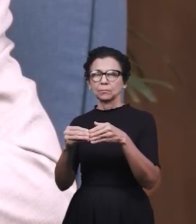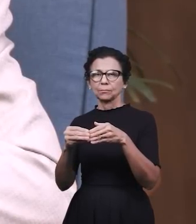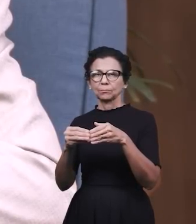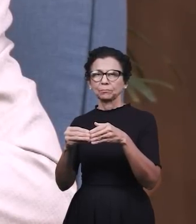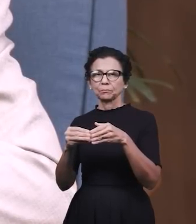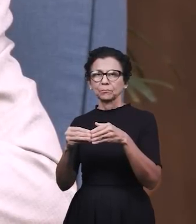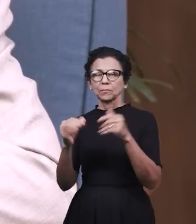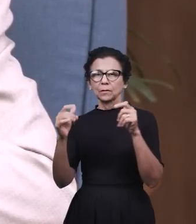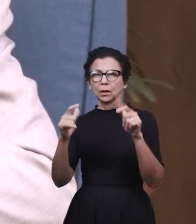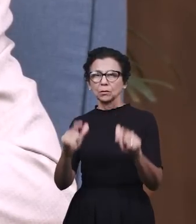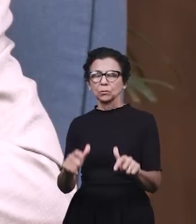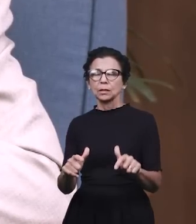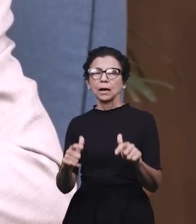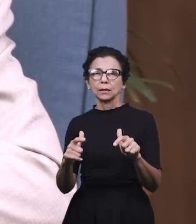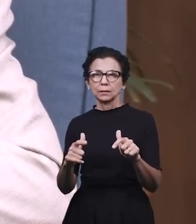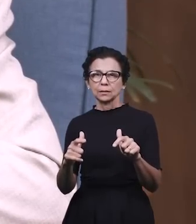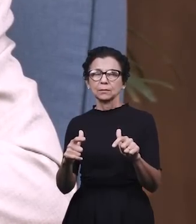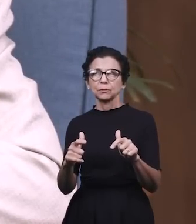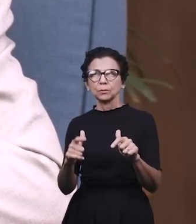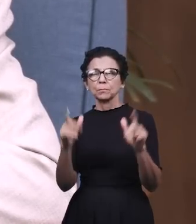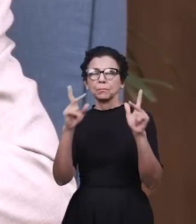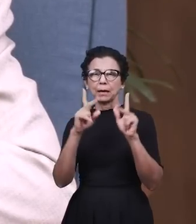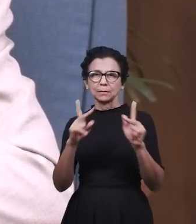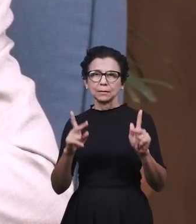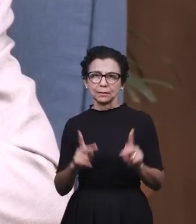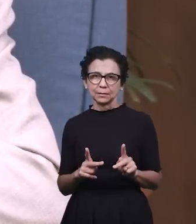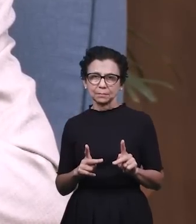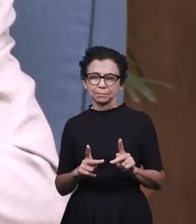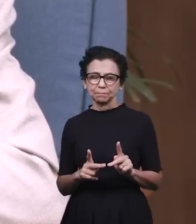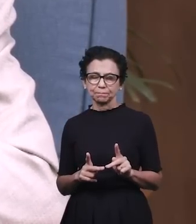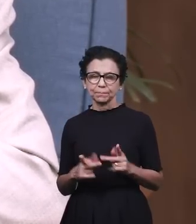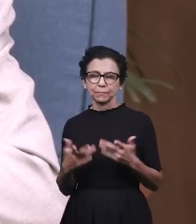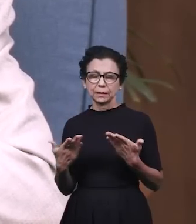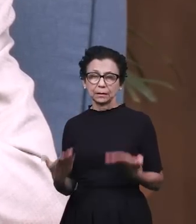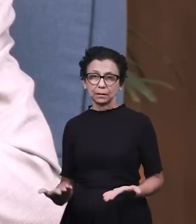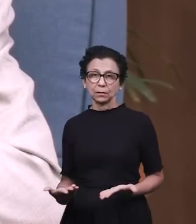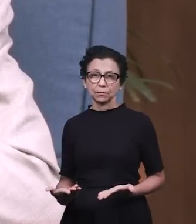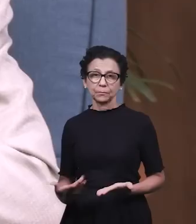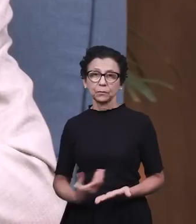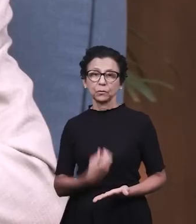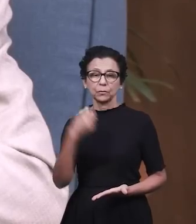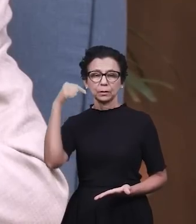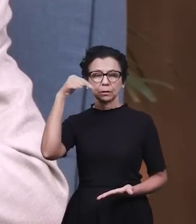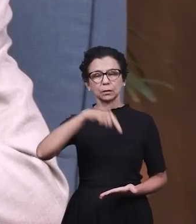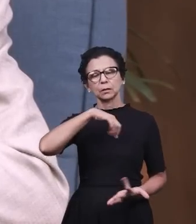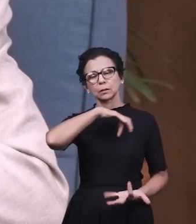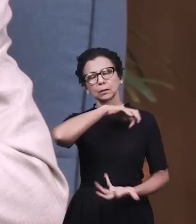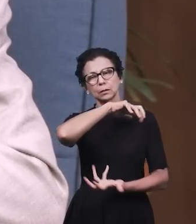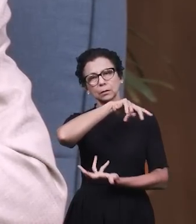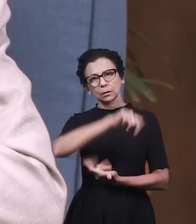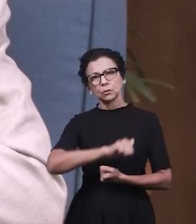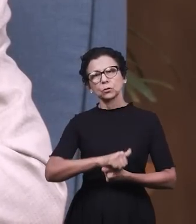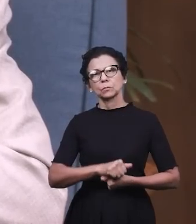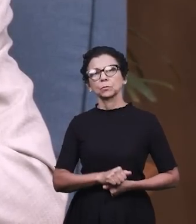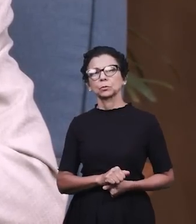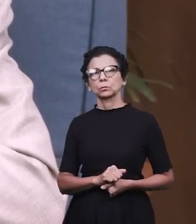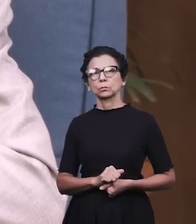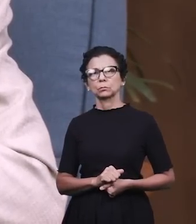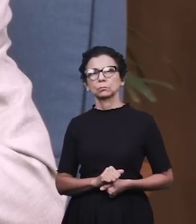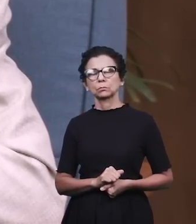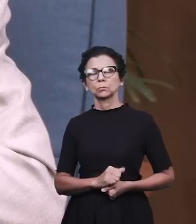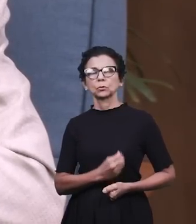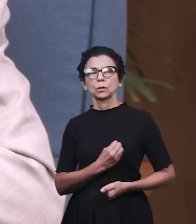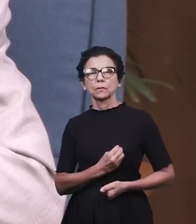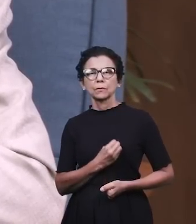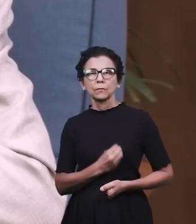um rebanho que está sendo levado por Deus nesta vida, neste tempo em que passamos aqui, para os